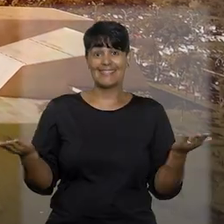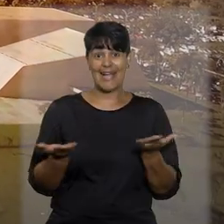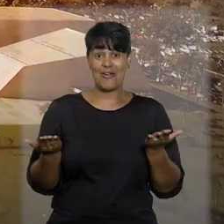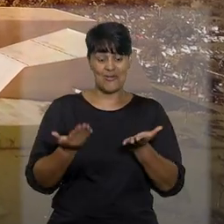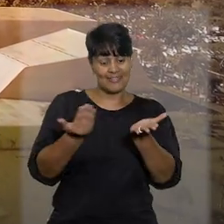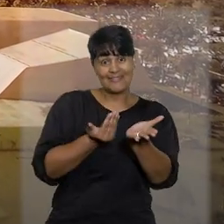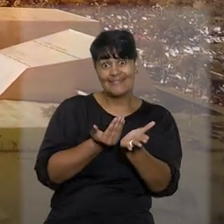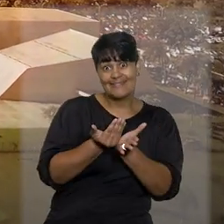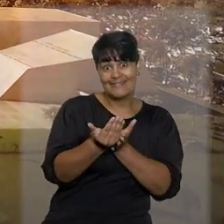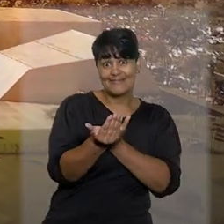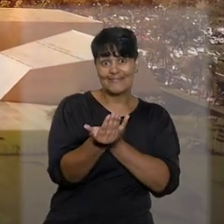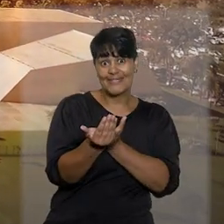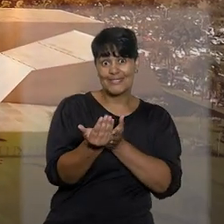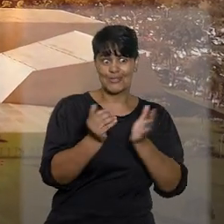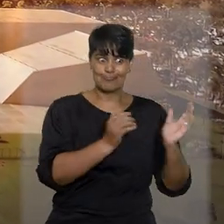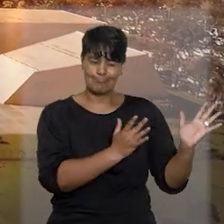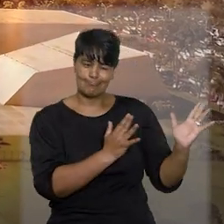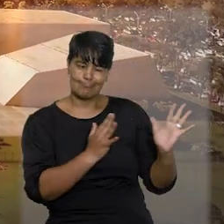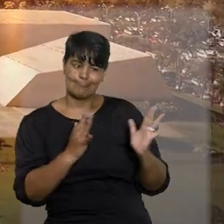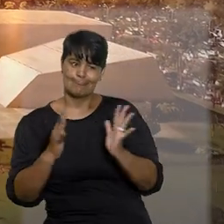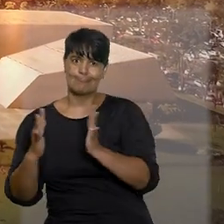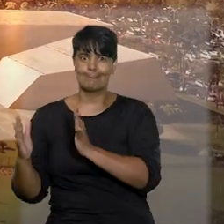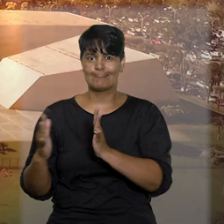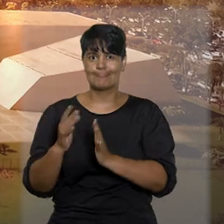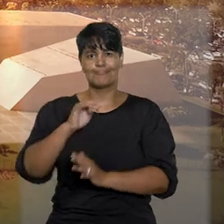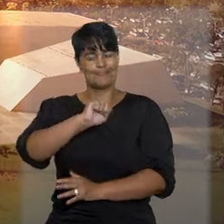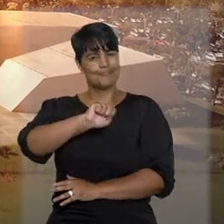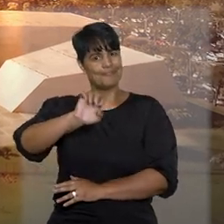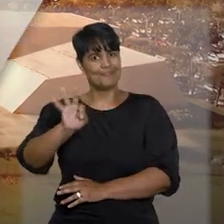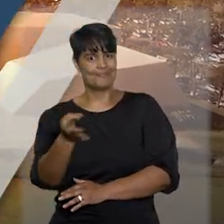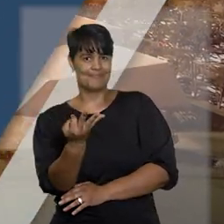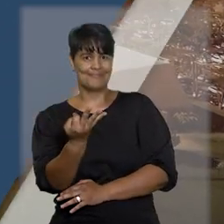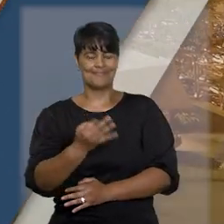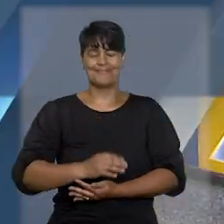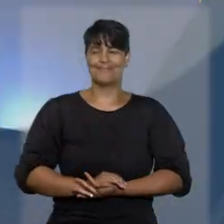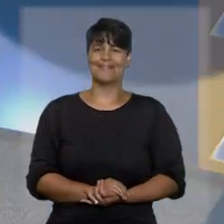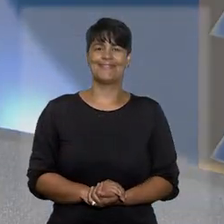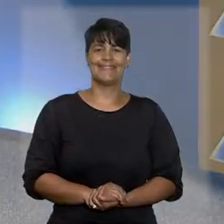Começa agora o programa do Superior Tribunal de Justiça.